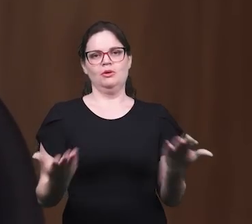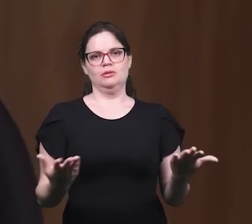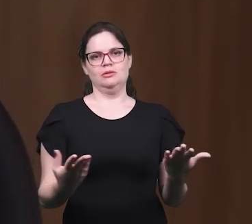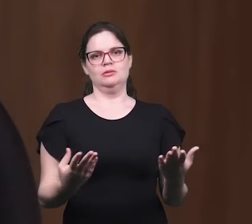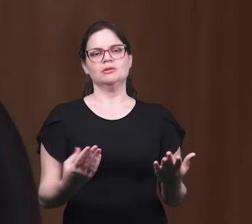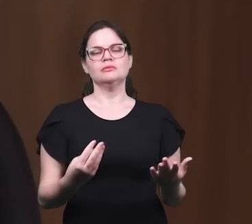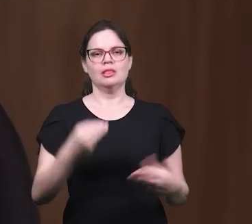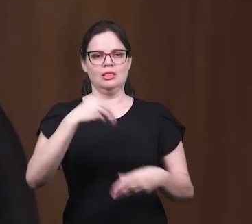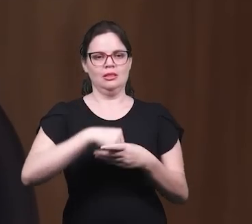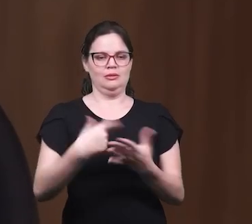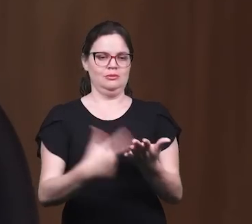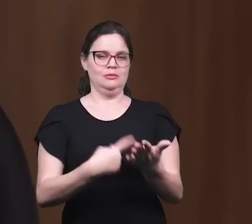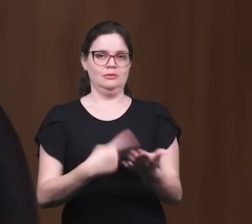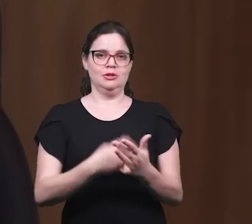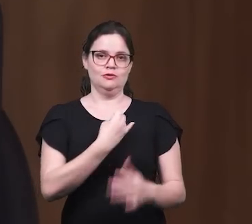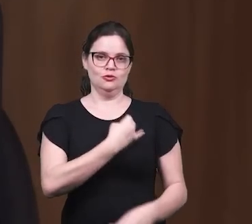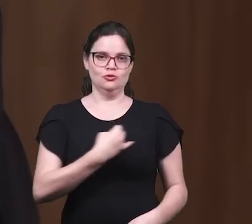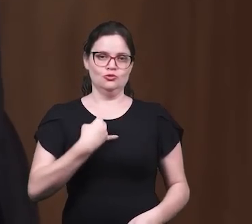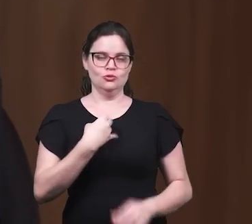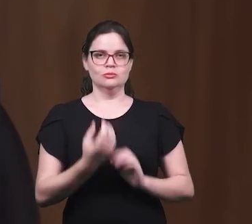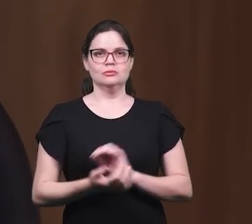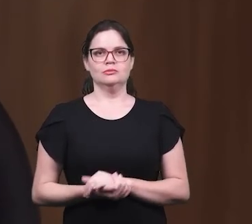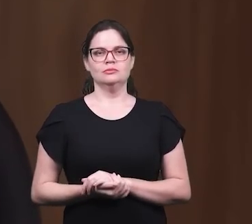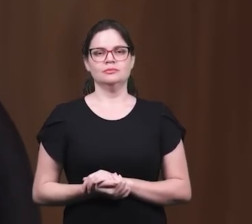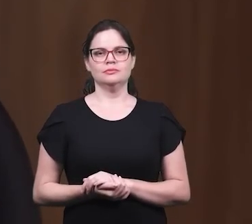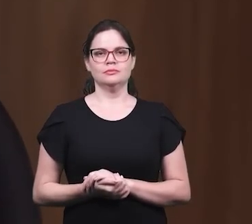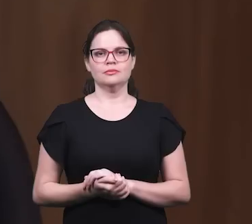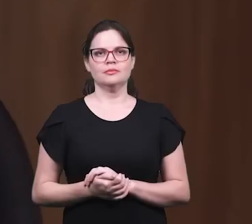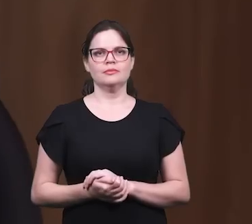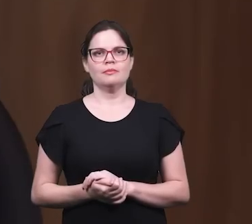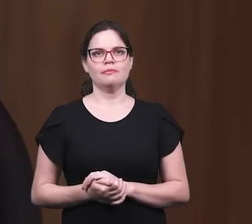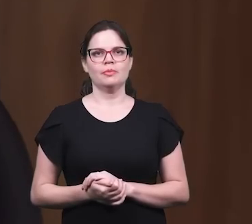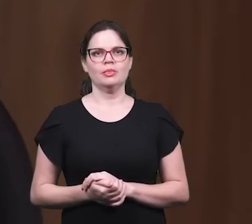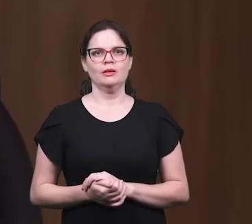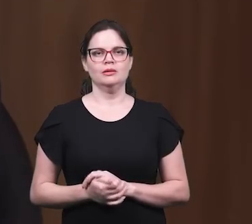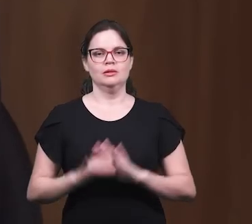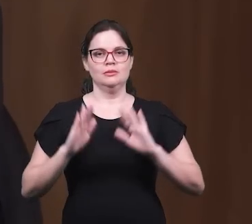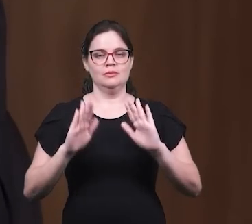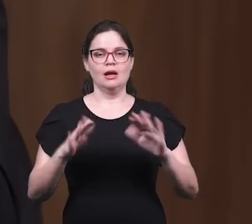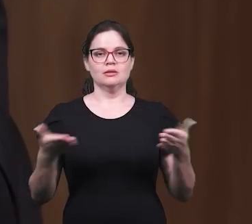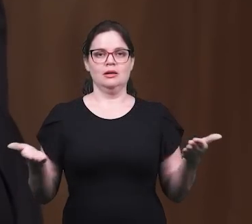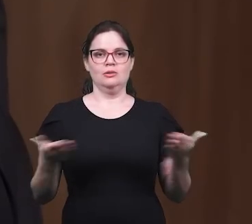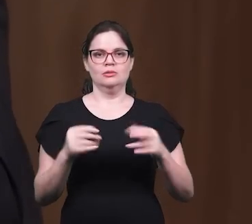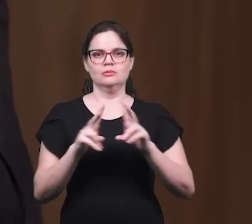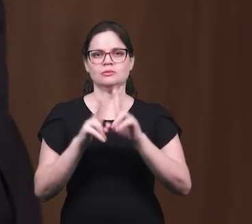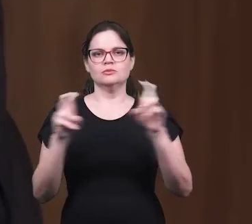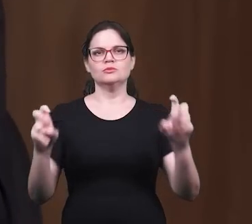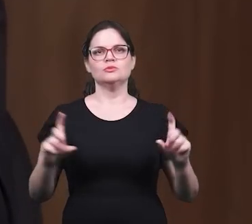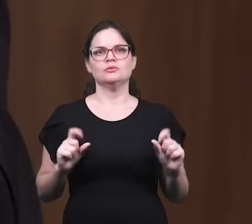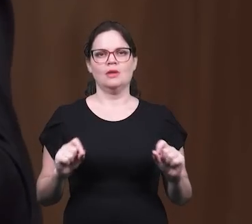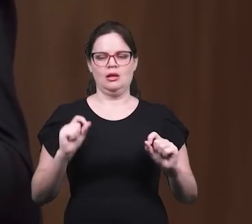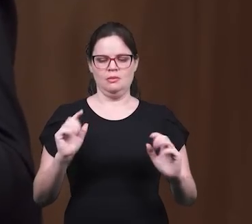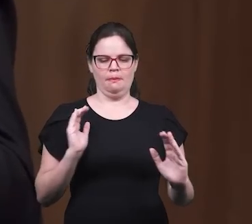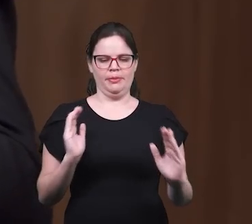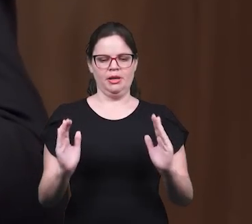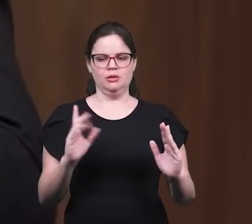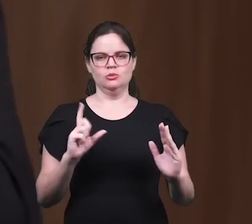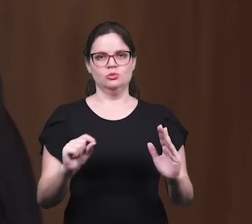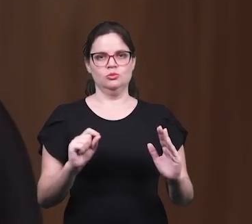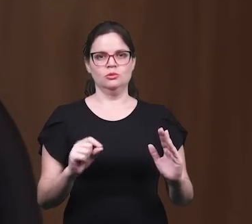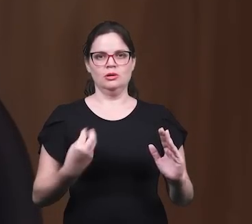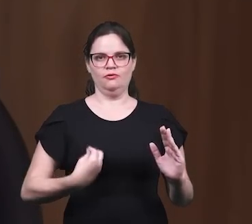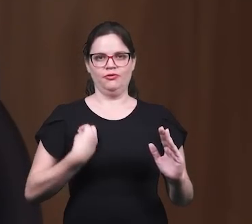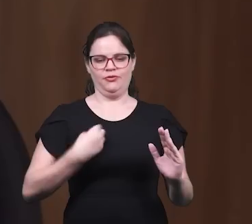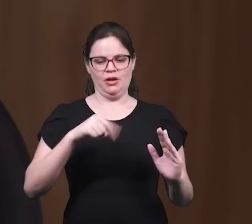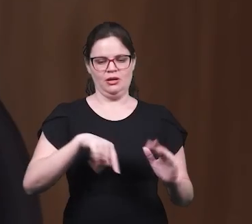Evangelho segundo João. Agora, surgiu-nos, né, este assunto sobre este período que o